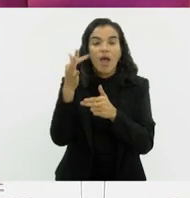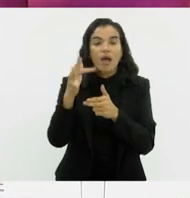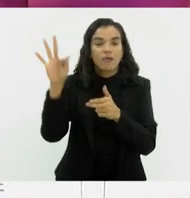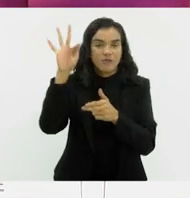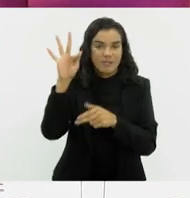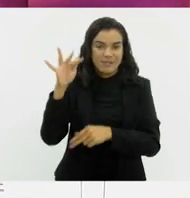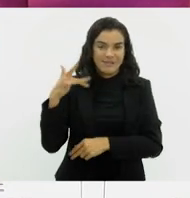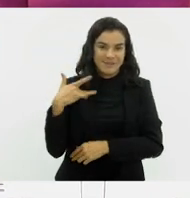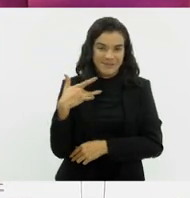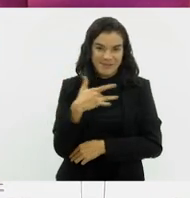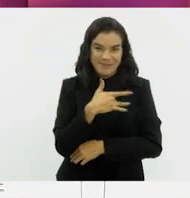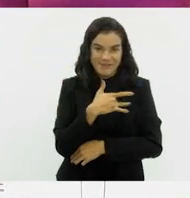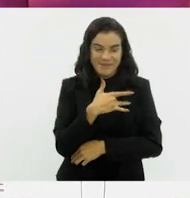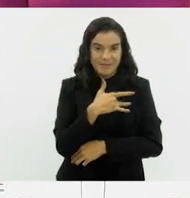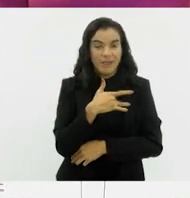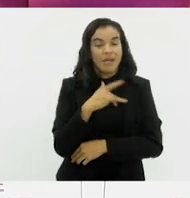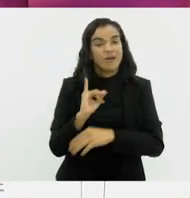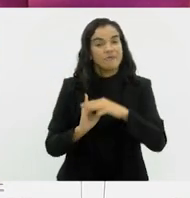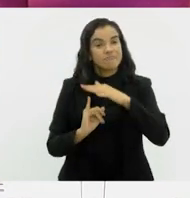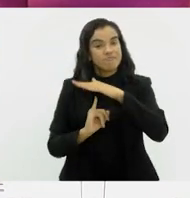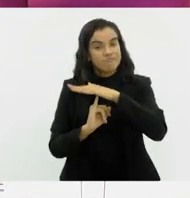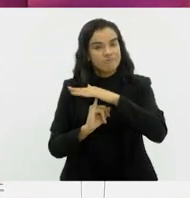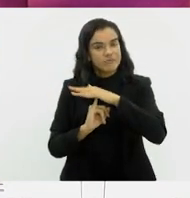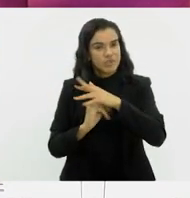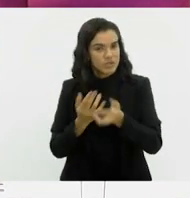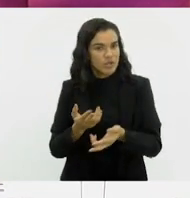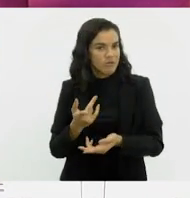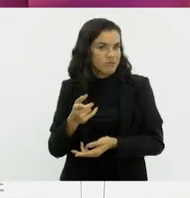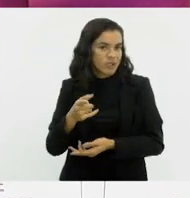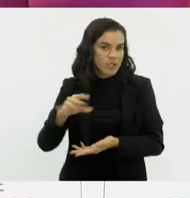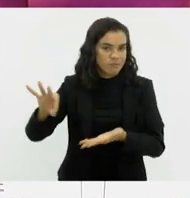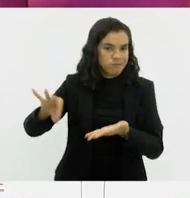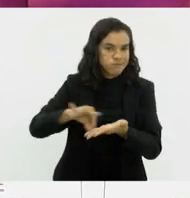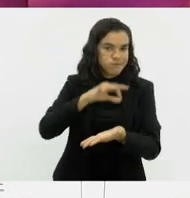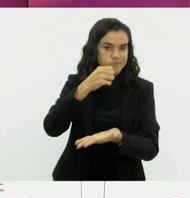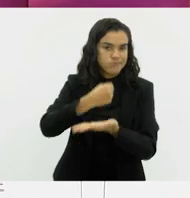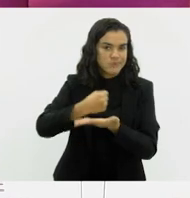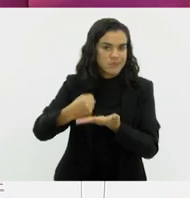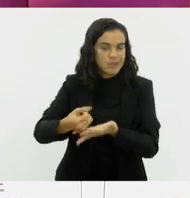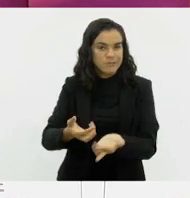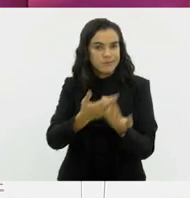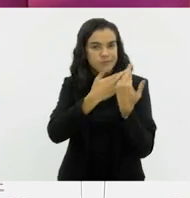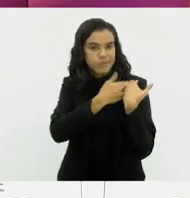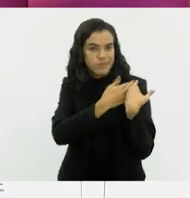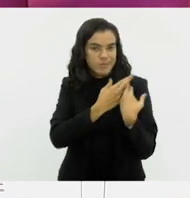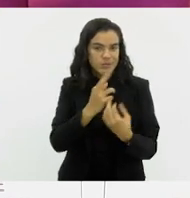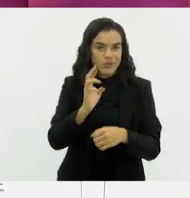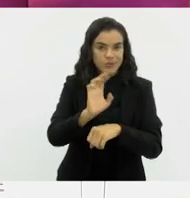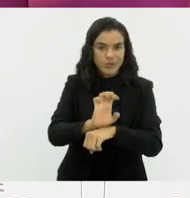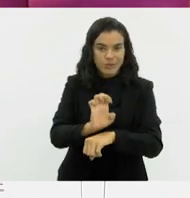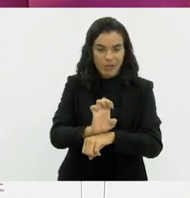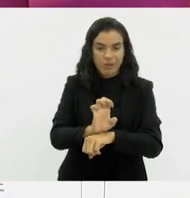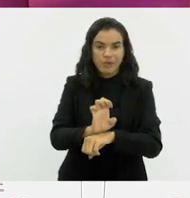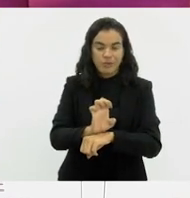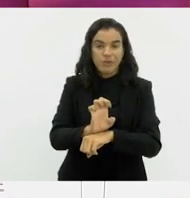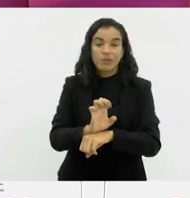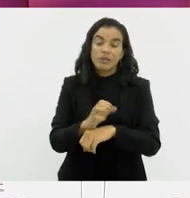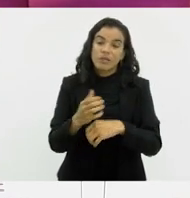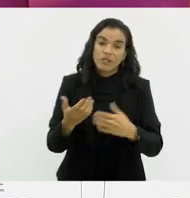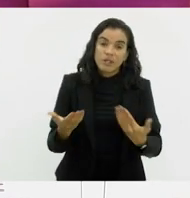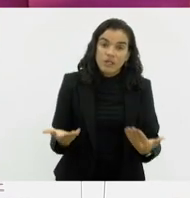é a instituição que está assumindo a responsabilidade dos hospitais e UPAs do Estado.